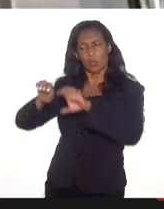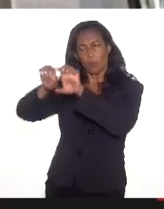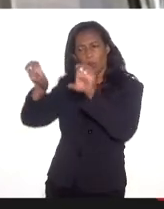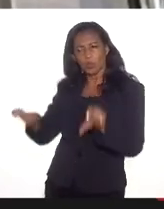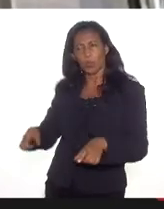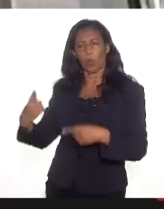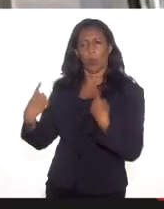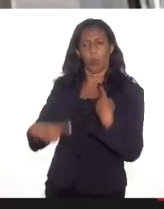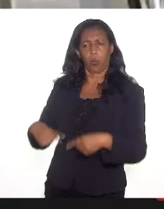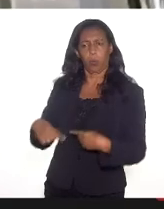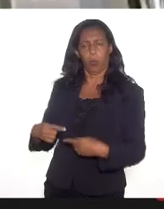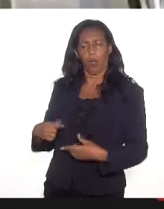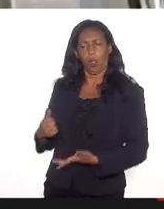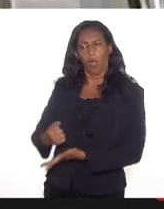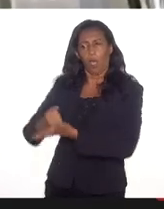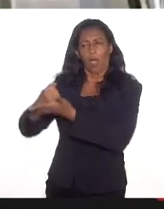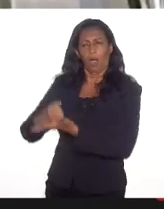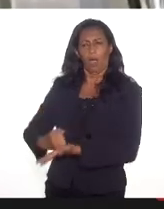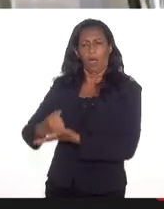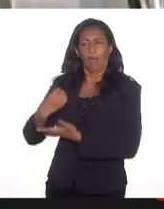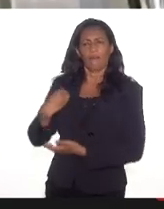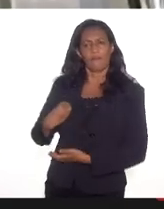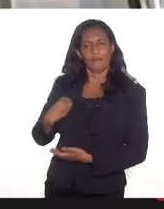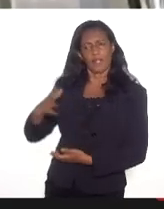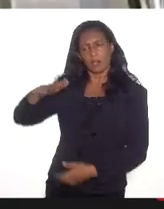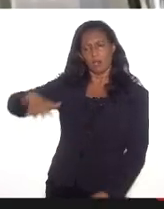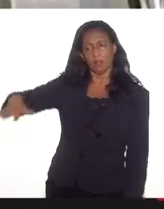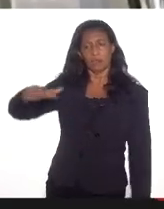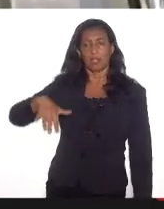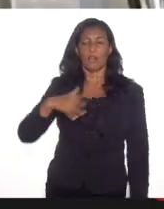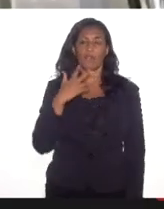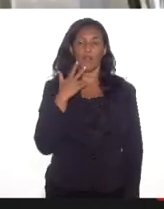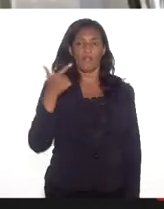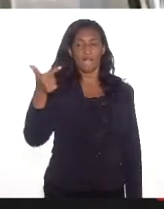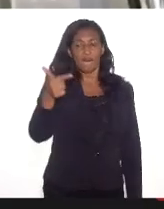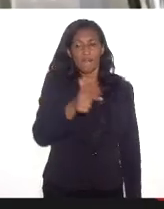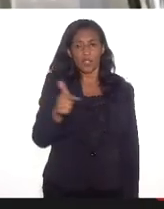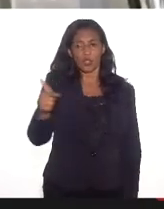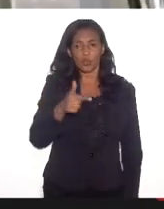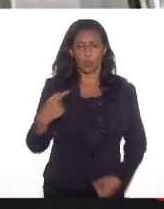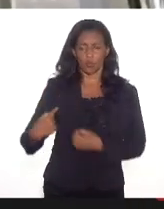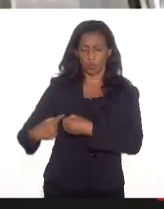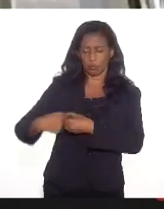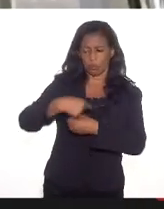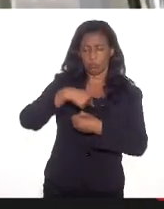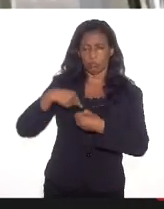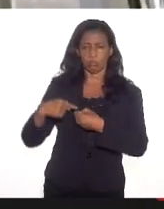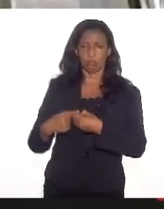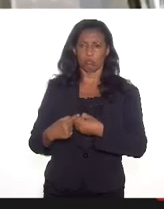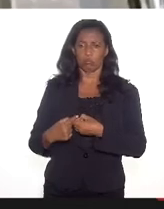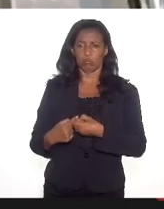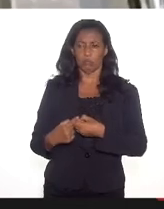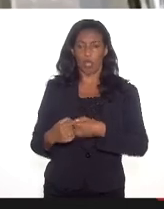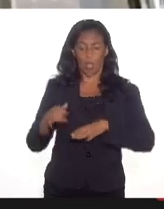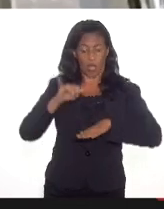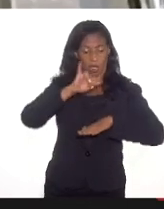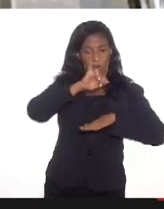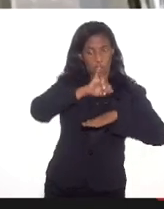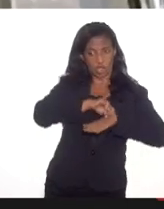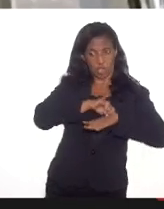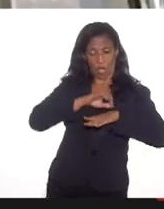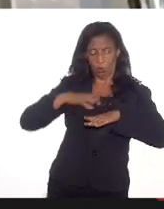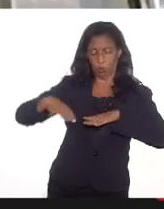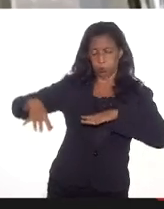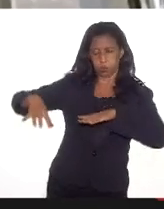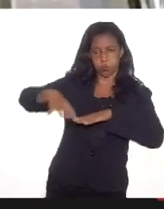garanta a vida dessa população nós estamos falando de 22 municípios em torno da capital que servem de dormitório